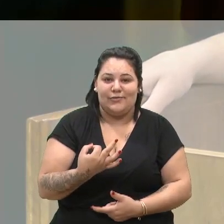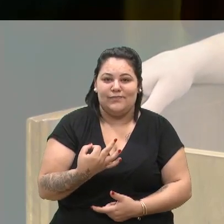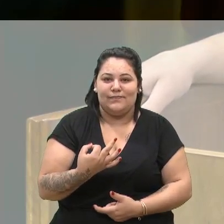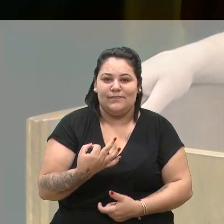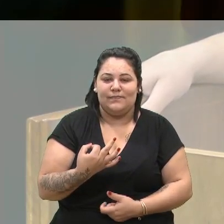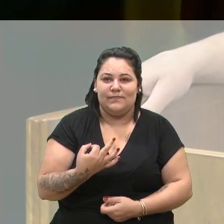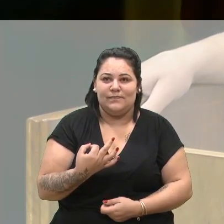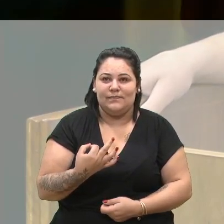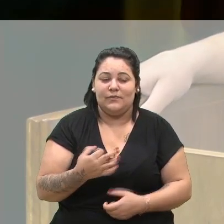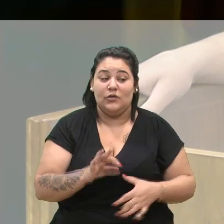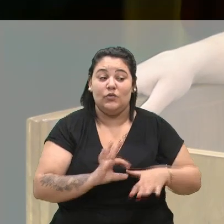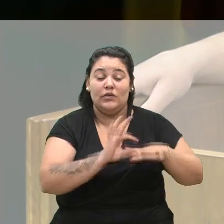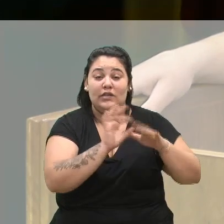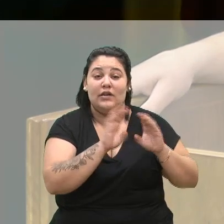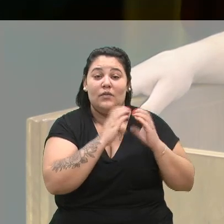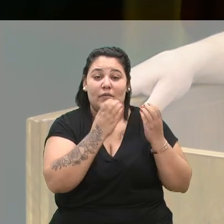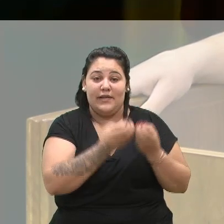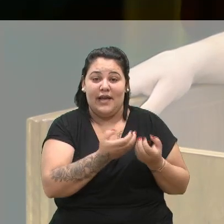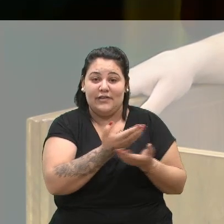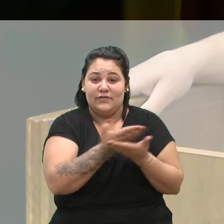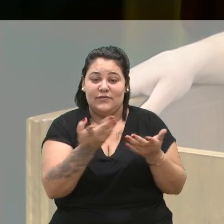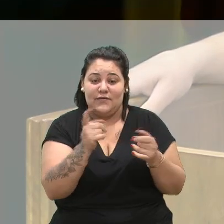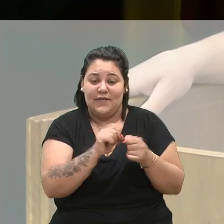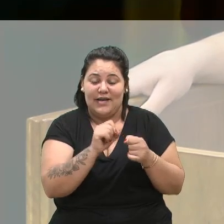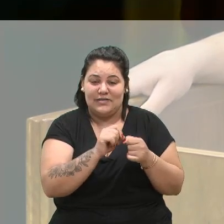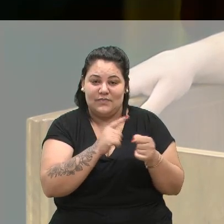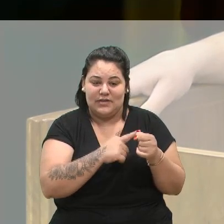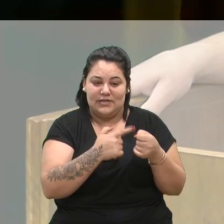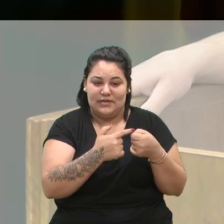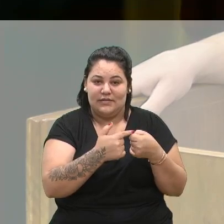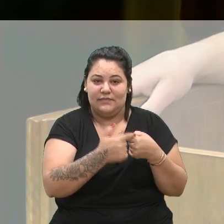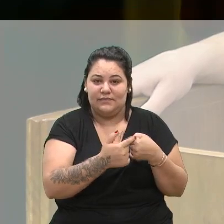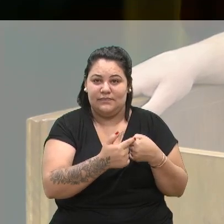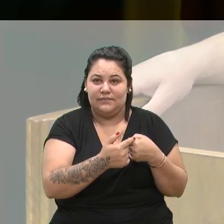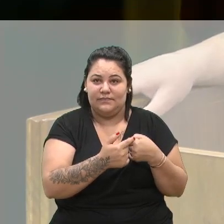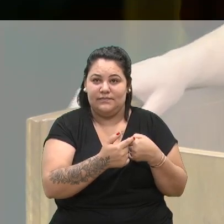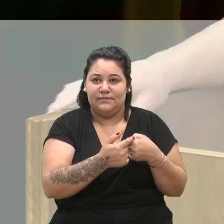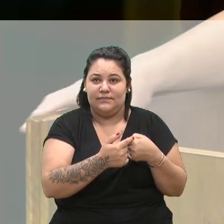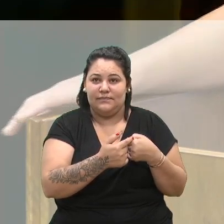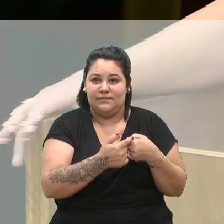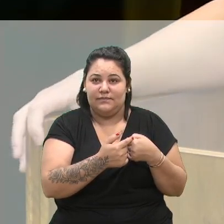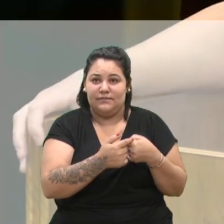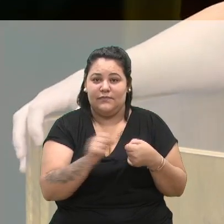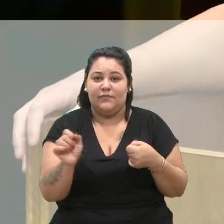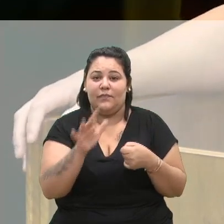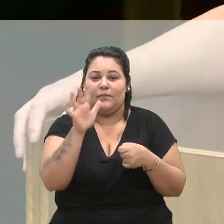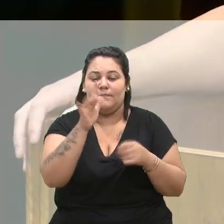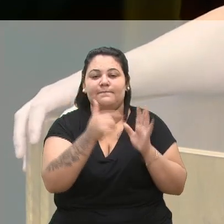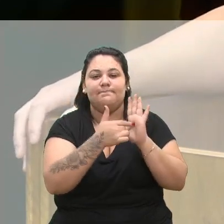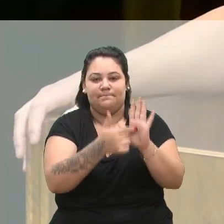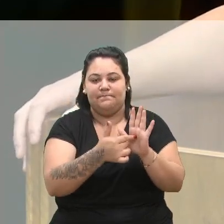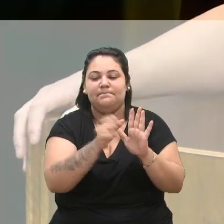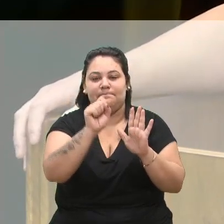que os líderes comunitários prestam a essa cidade são de valoroso destaque,